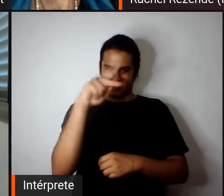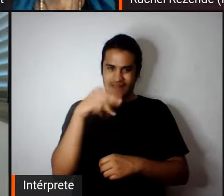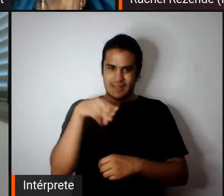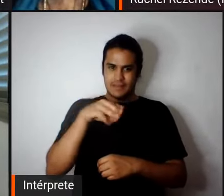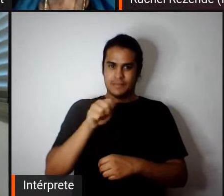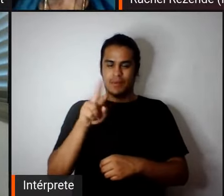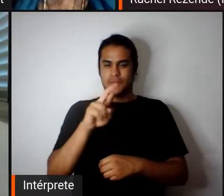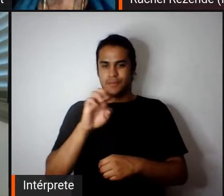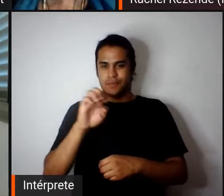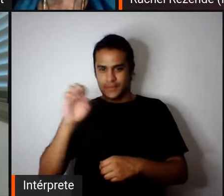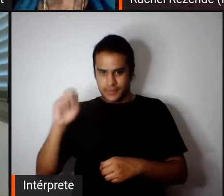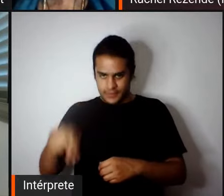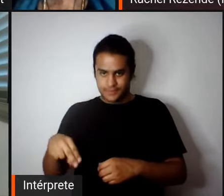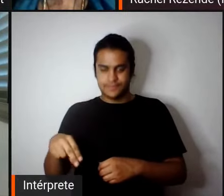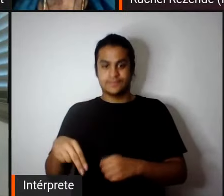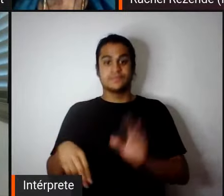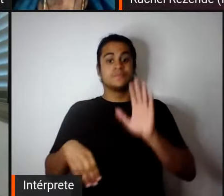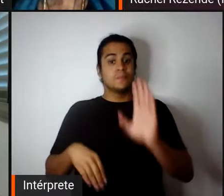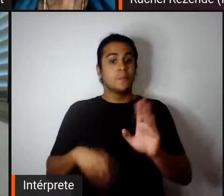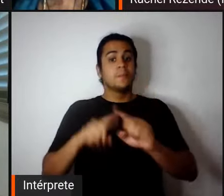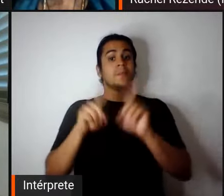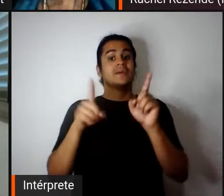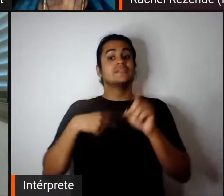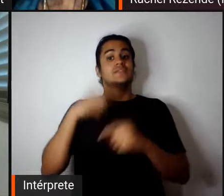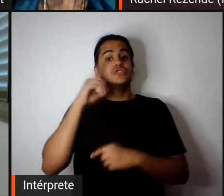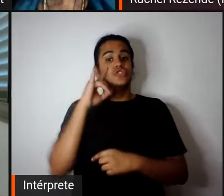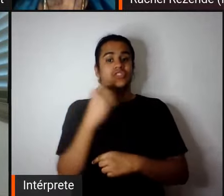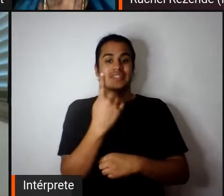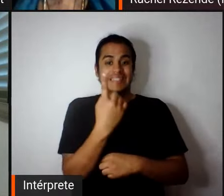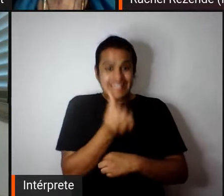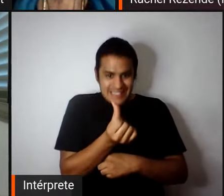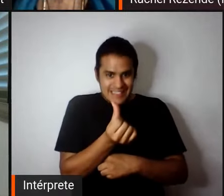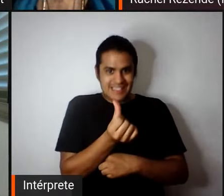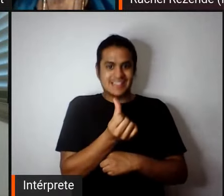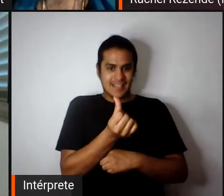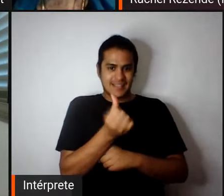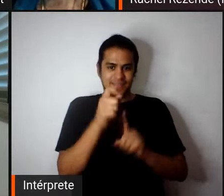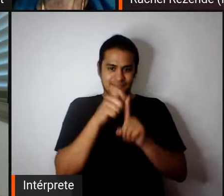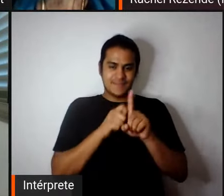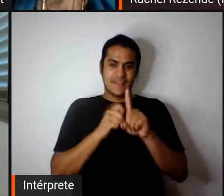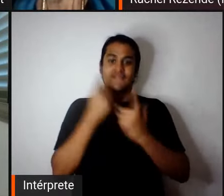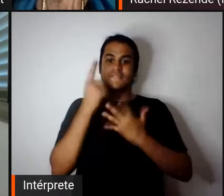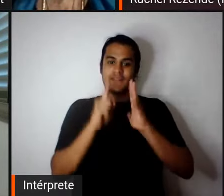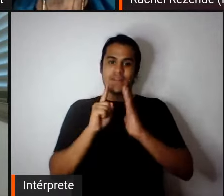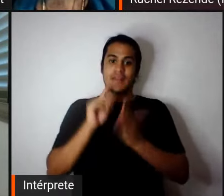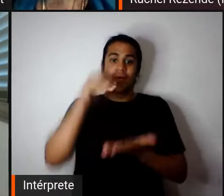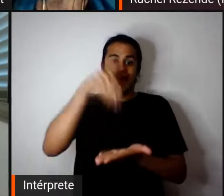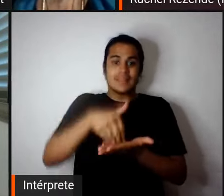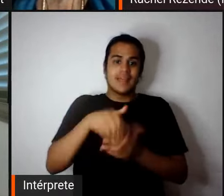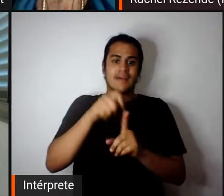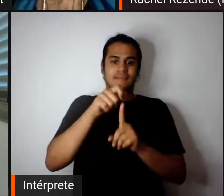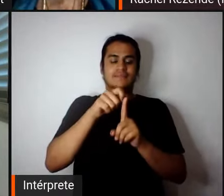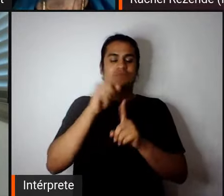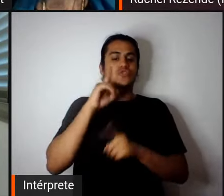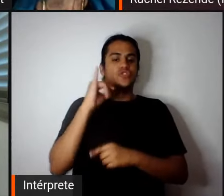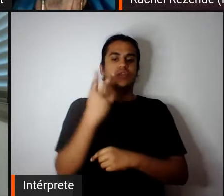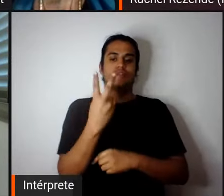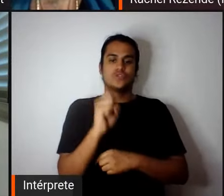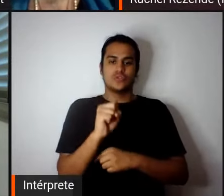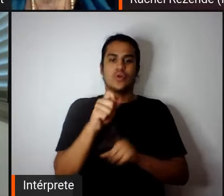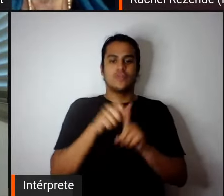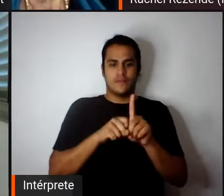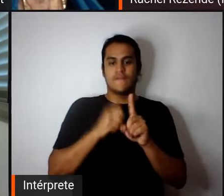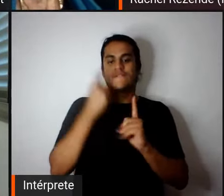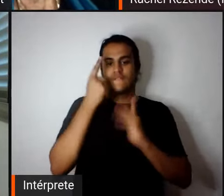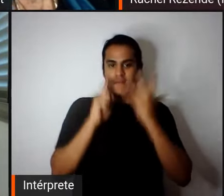disponibiliza o filme desde o dia 16, aniversário da Maureen, 16 agora de fevereiro, até o final do mês, dia 28. É bom. A gente